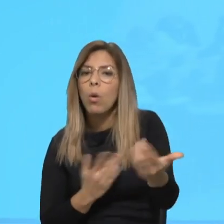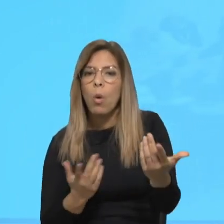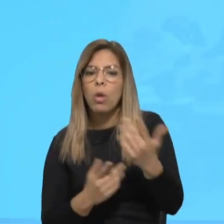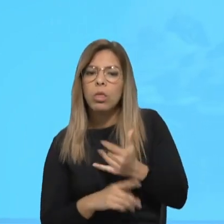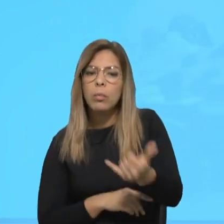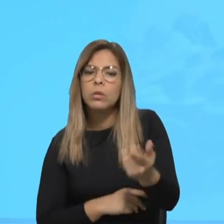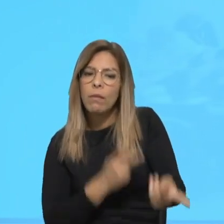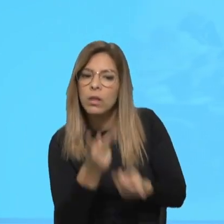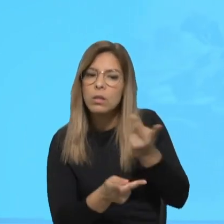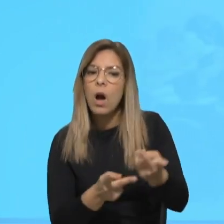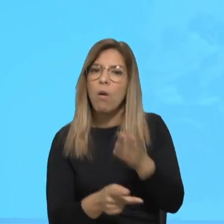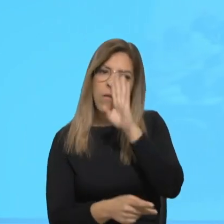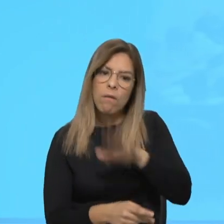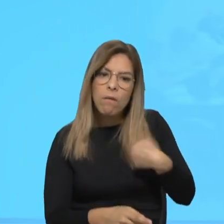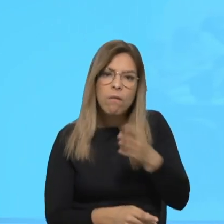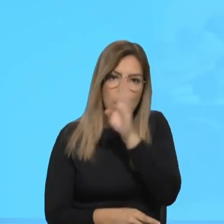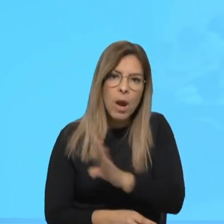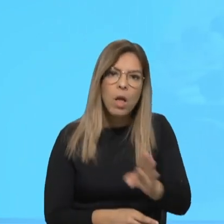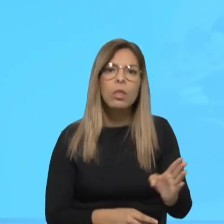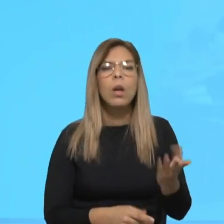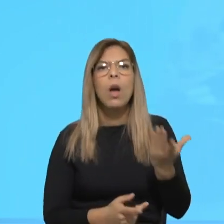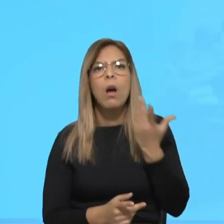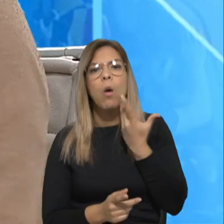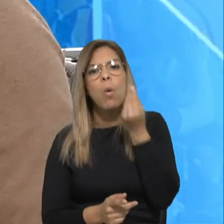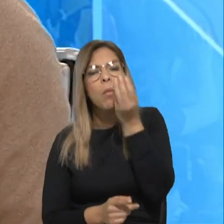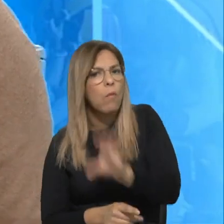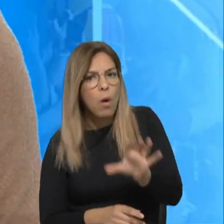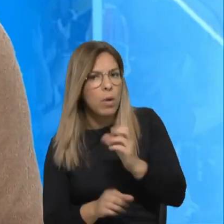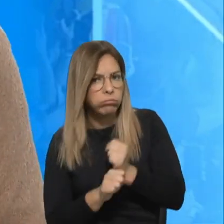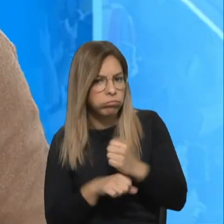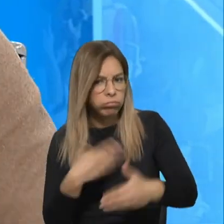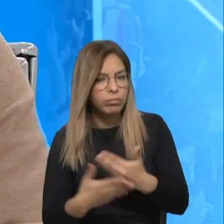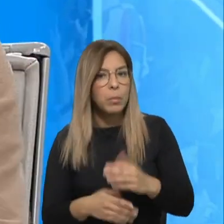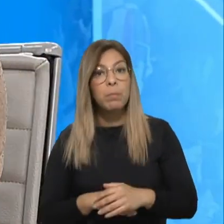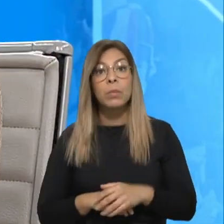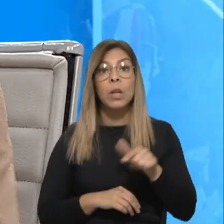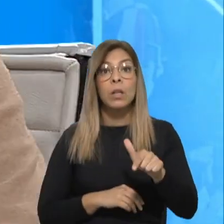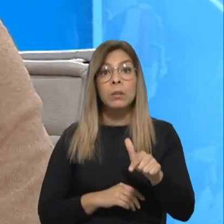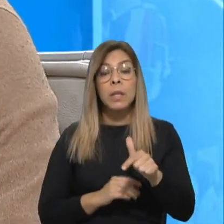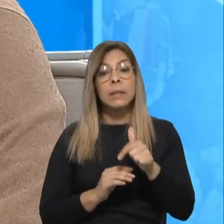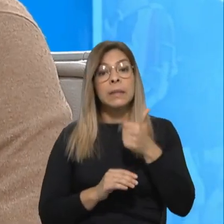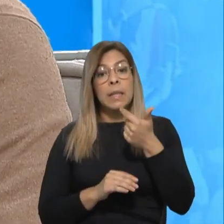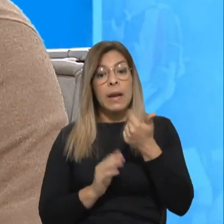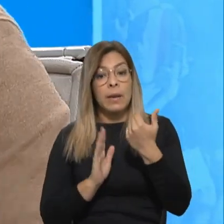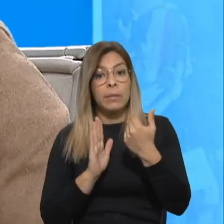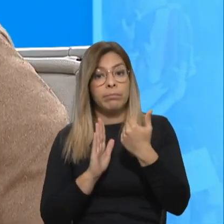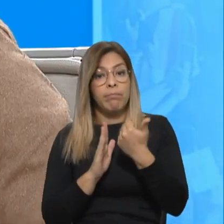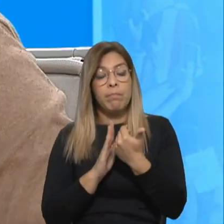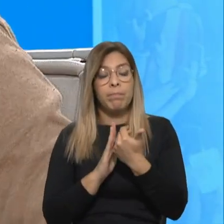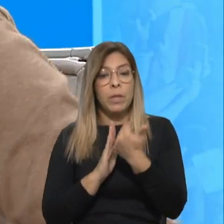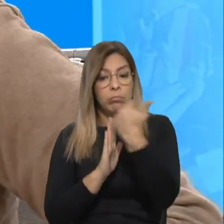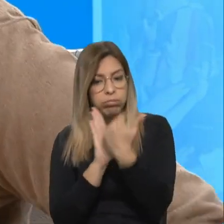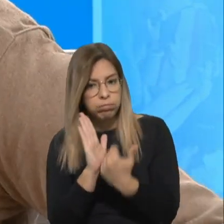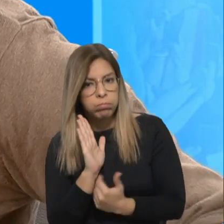de operacionalização deste processo 360? Bem, este processo de escuta tem 6 passos. Já vamos no